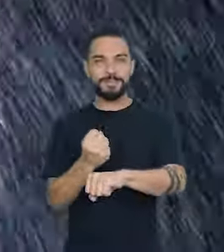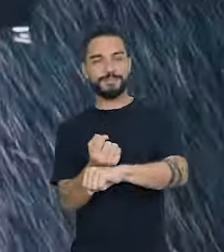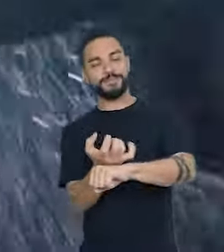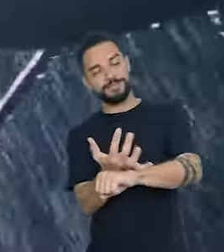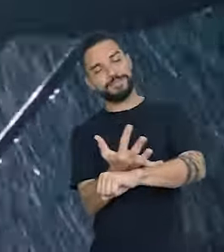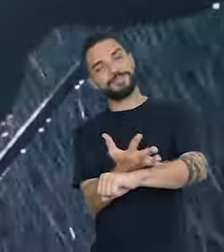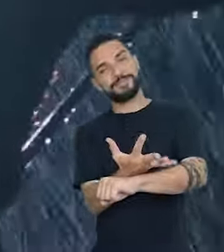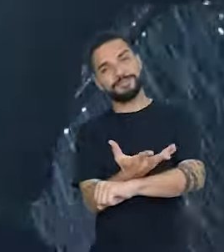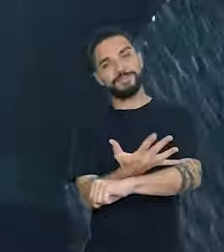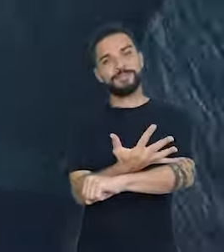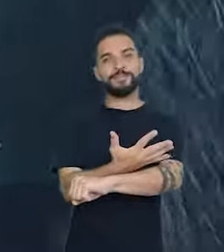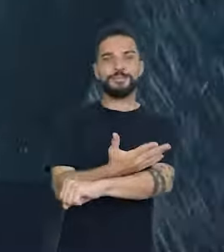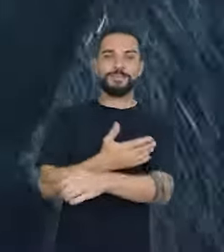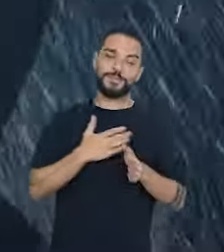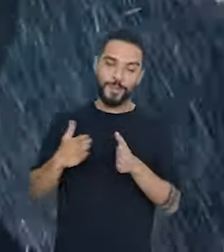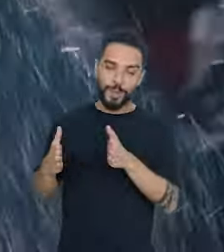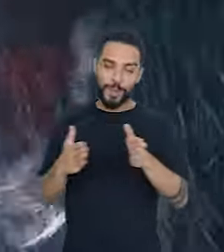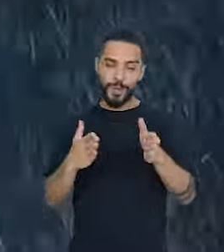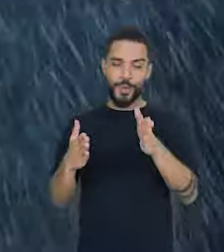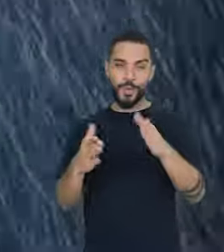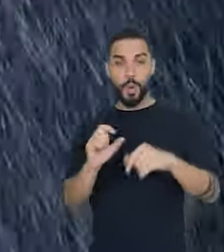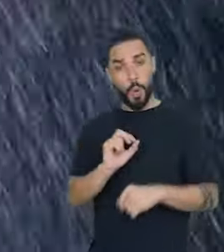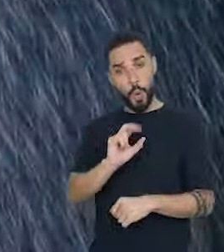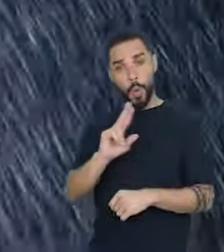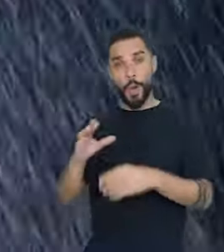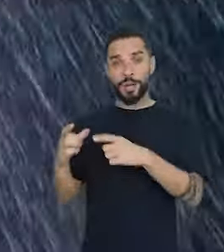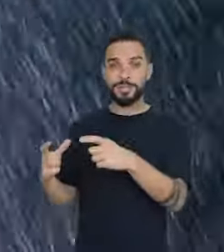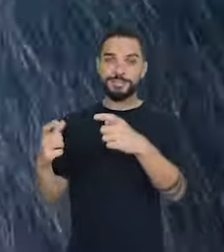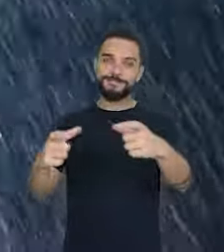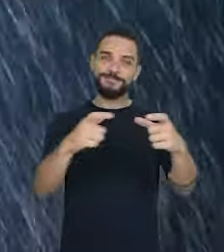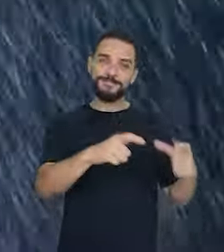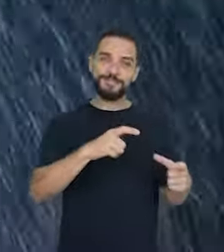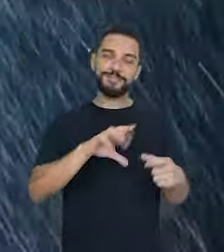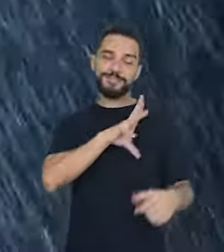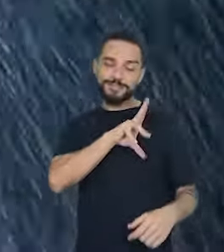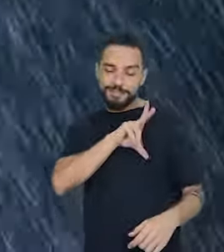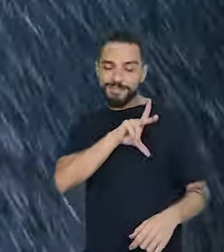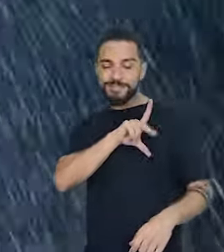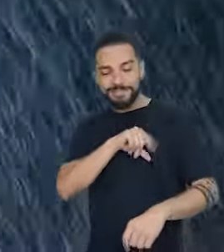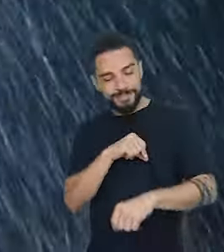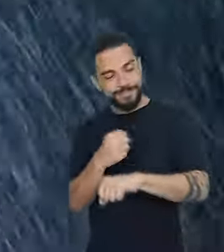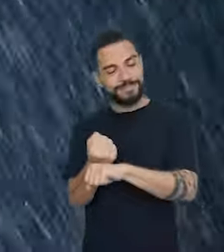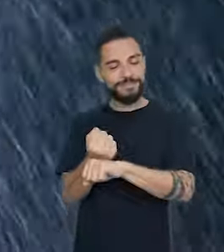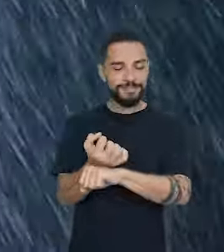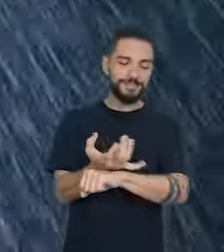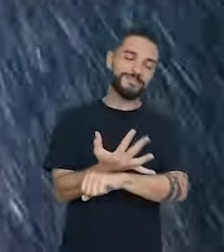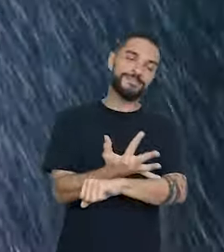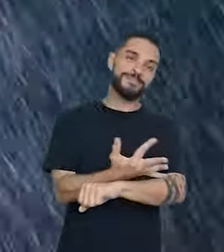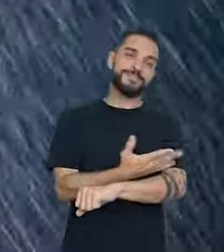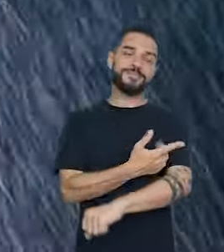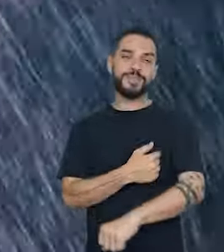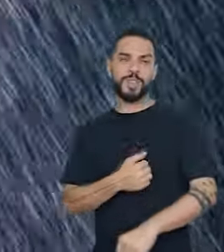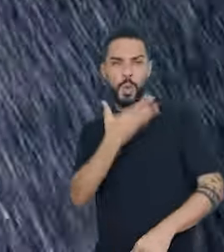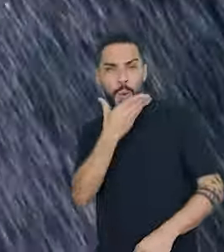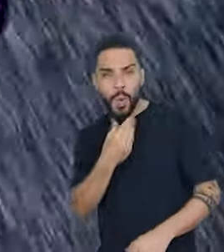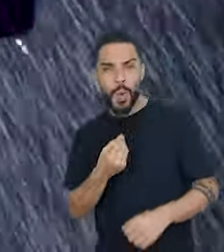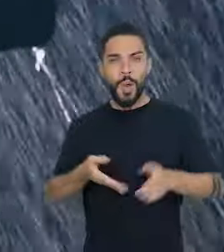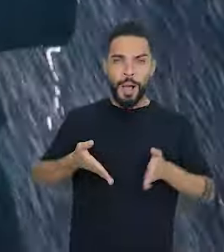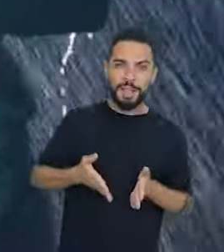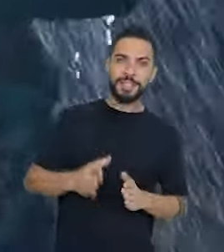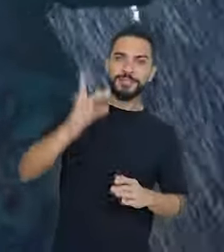fervor, na avenida ou na quadra, é pura paixão e amor. Ele nasceu pra girar